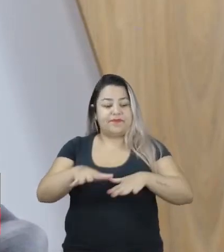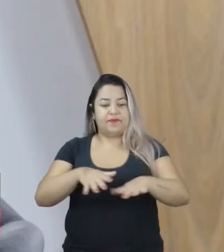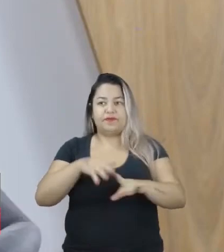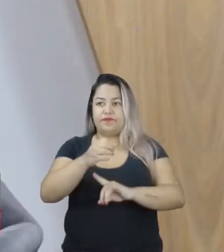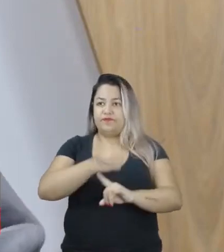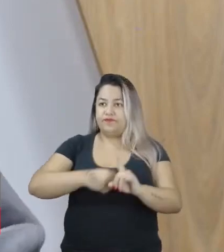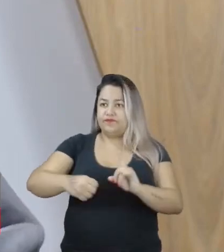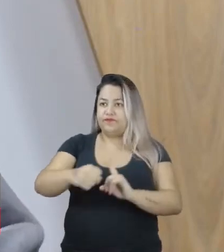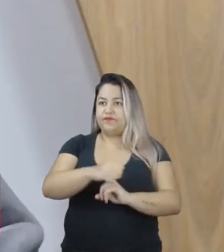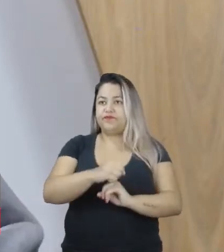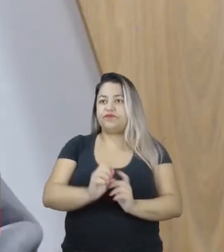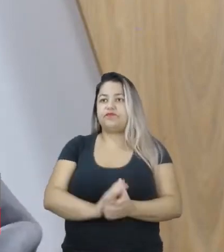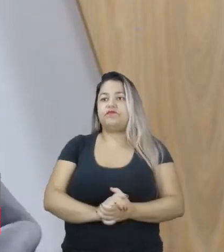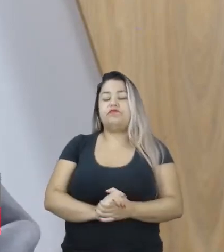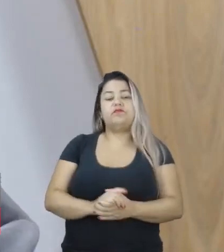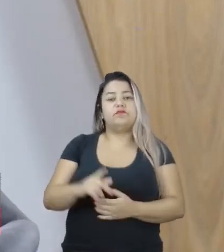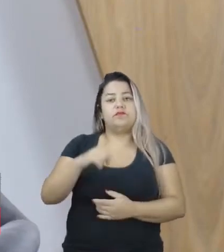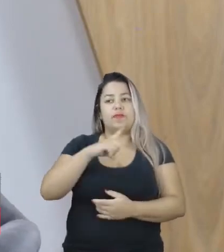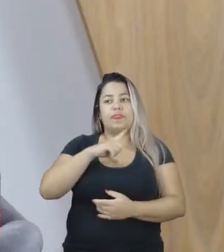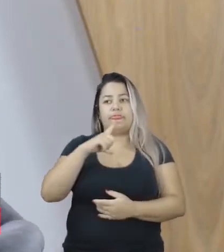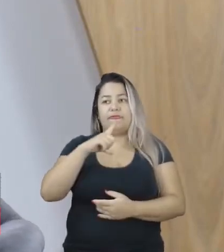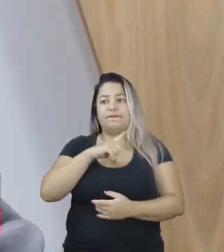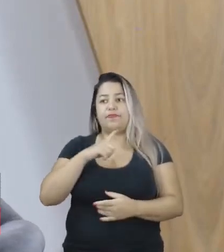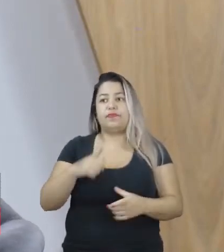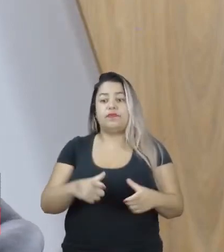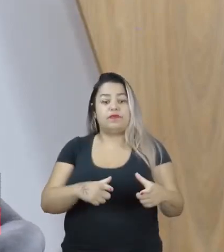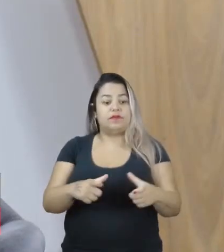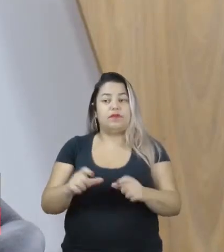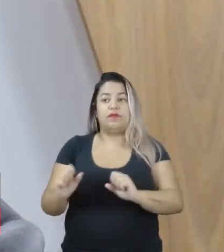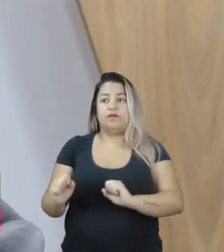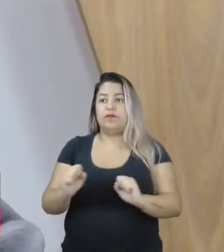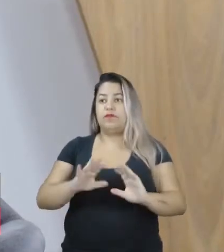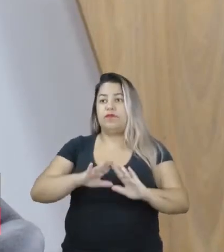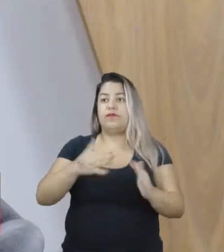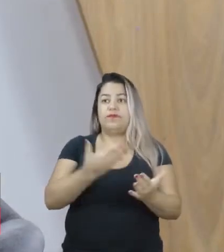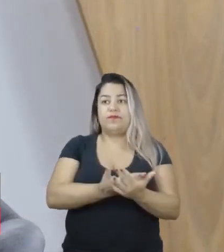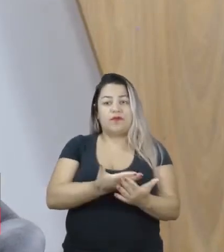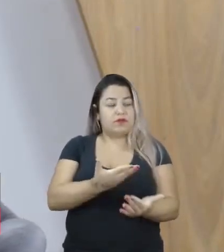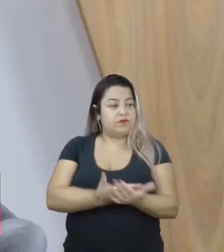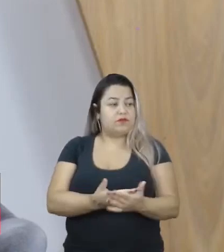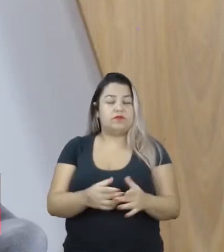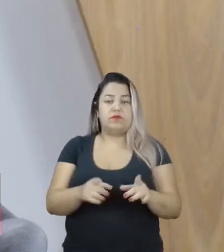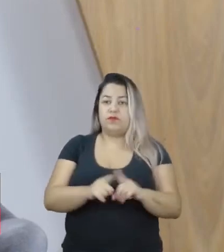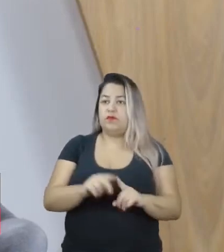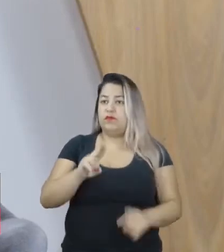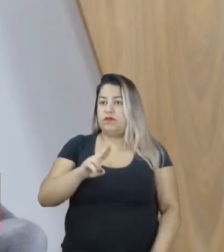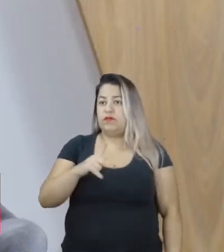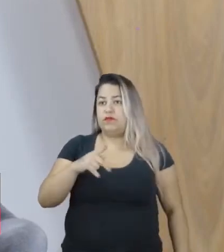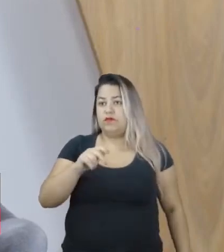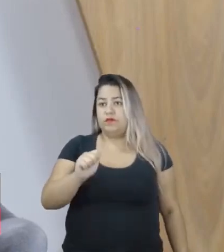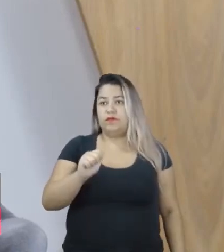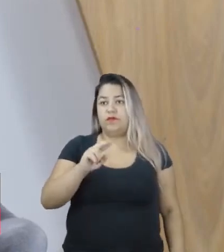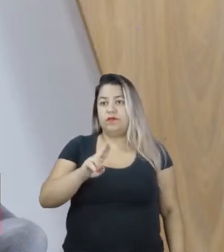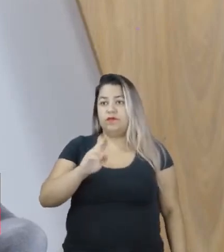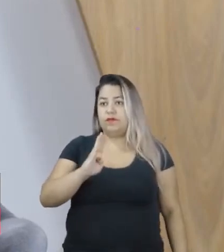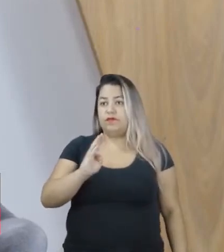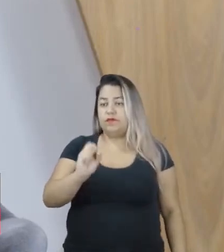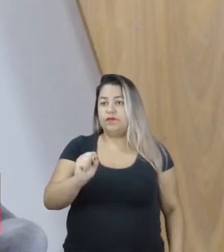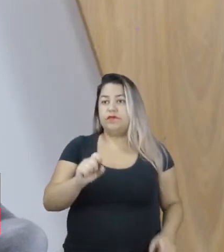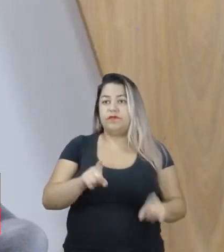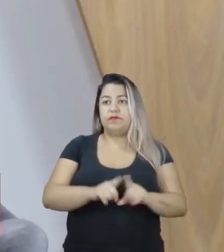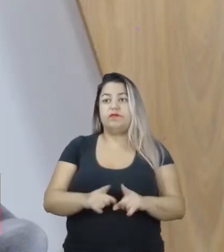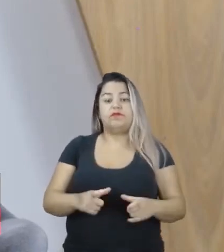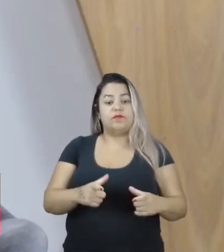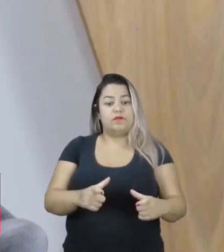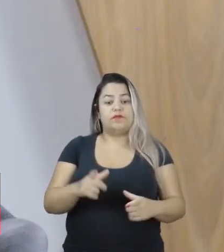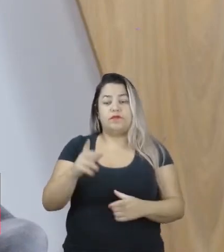de habitação. A gente tem também espaços que podem ser escolas, podem ser UPAs, UBSs, podem ser espaços de